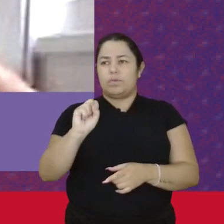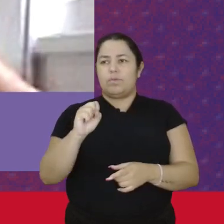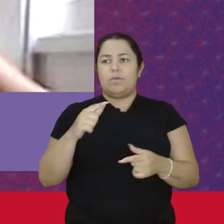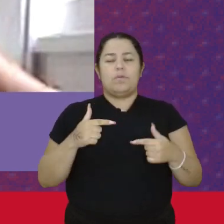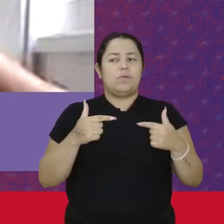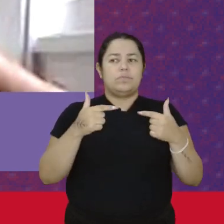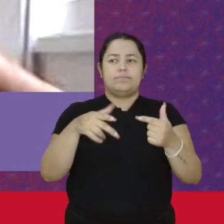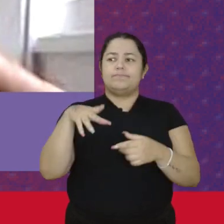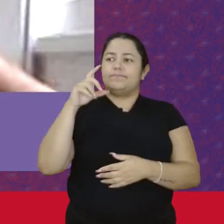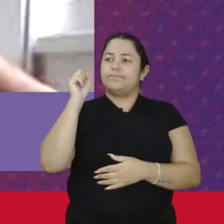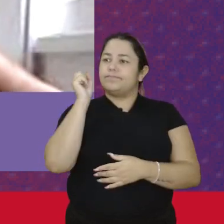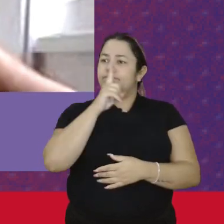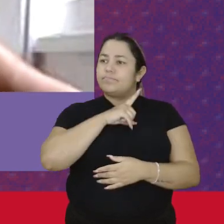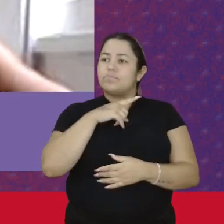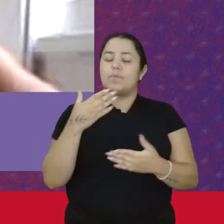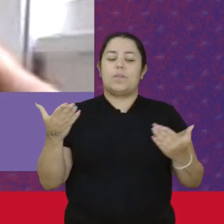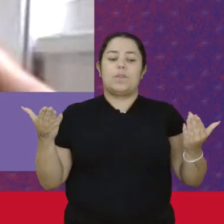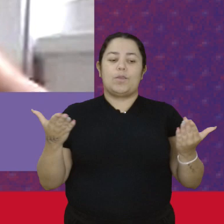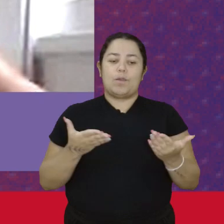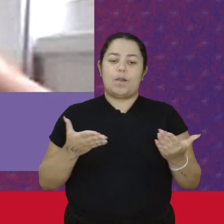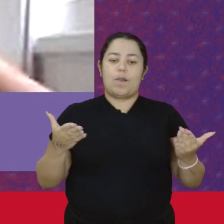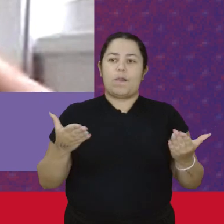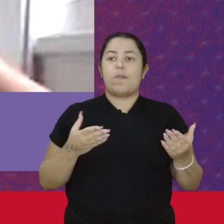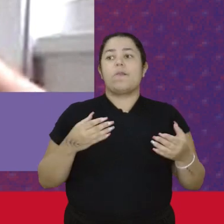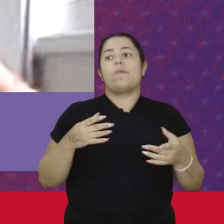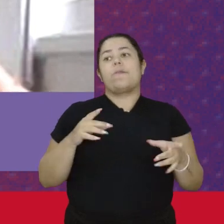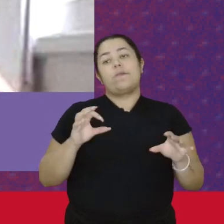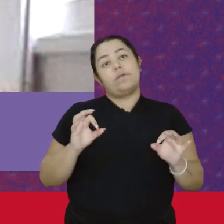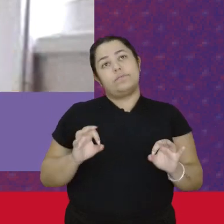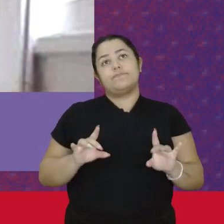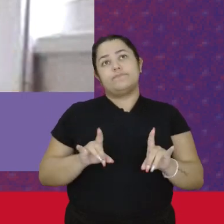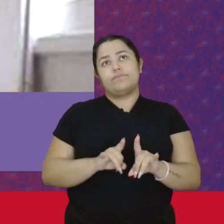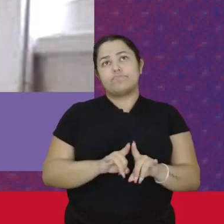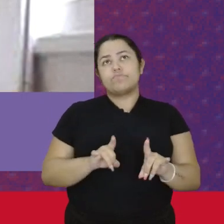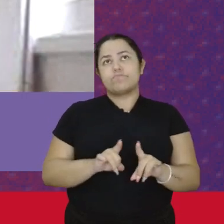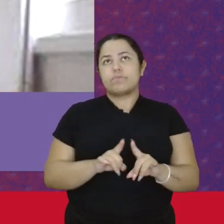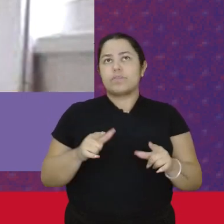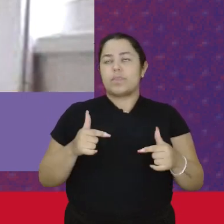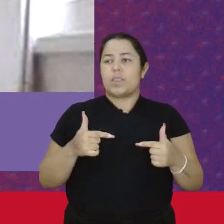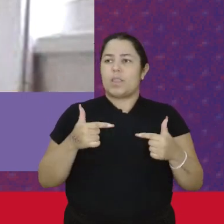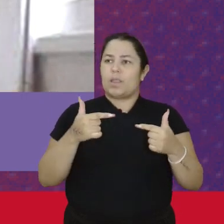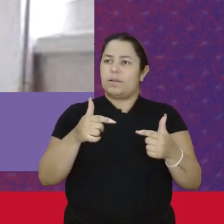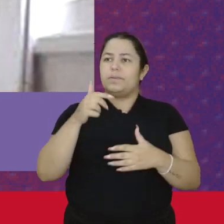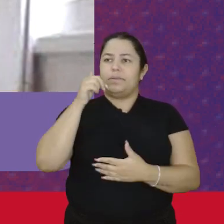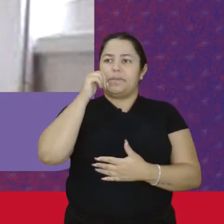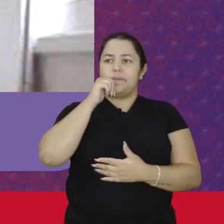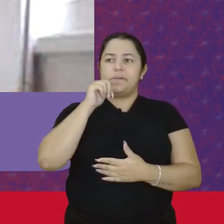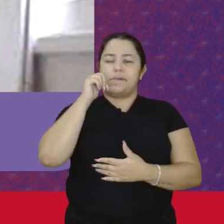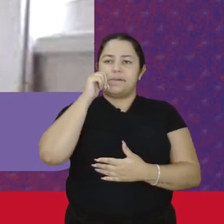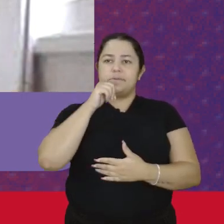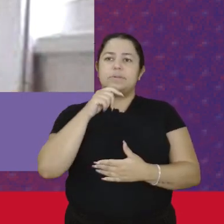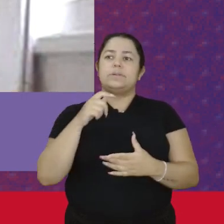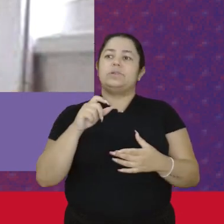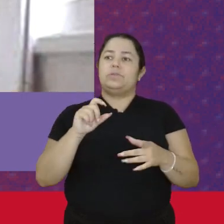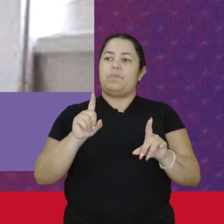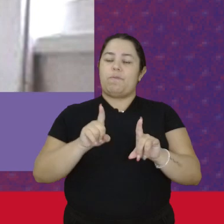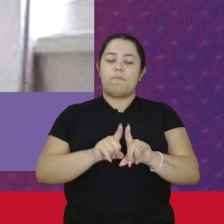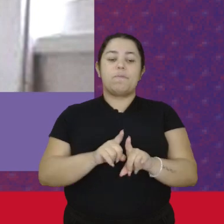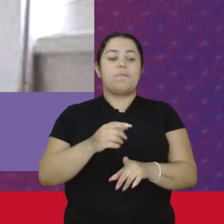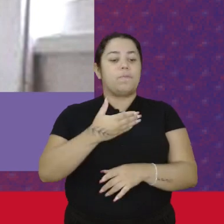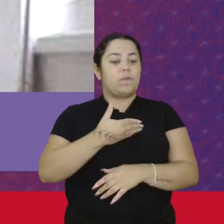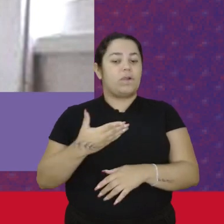tão difícil que a gente está agora. Com certeza, a história da luta das mulheres nos traz muitos instrumentos, muitas